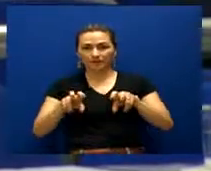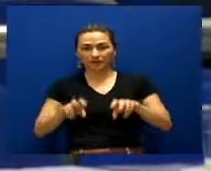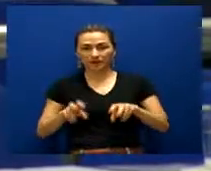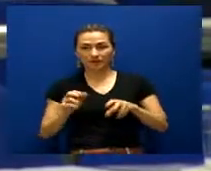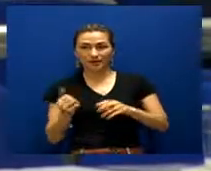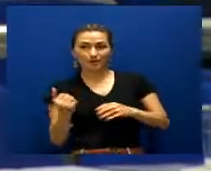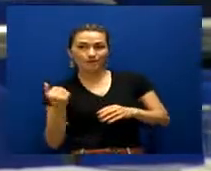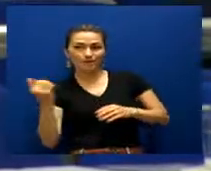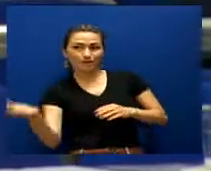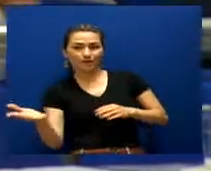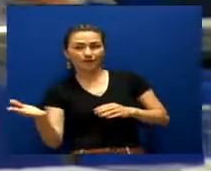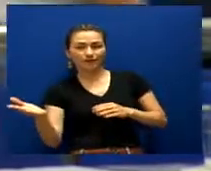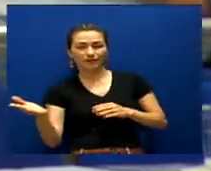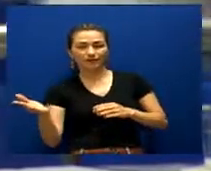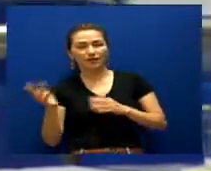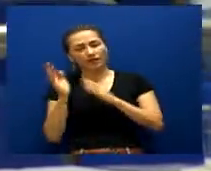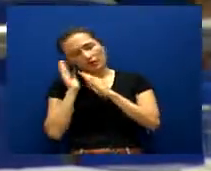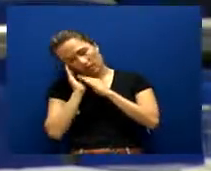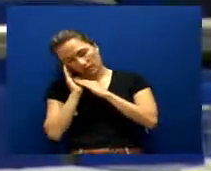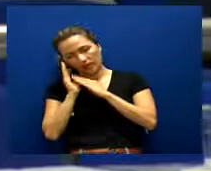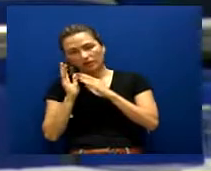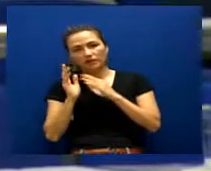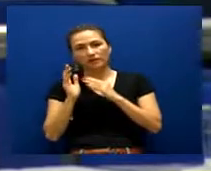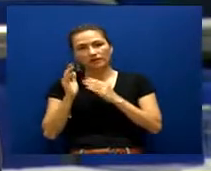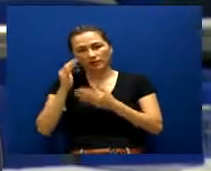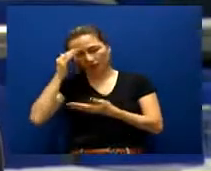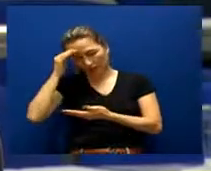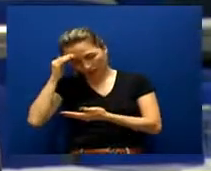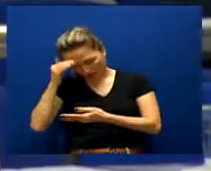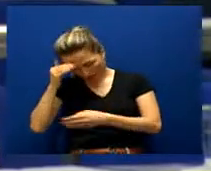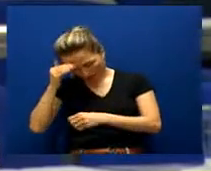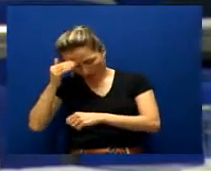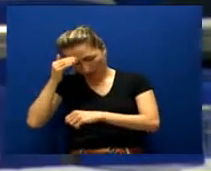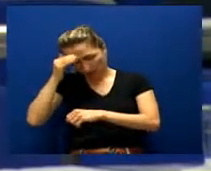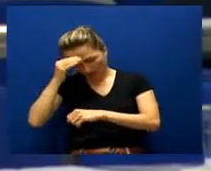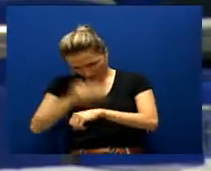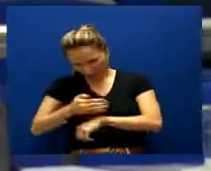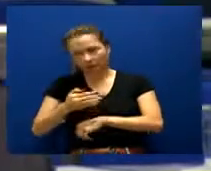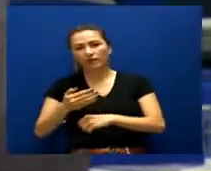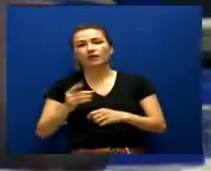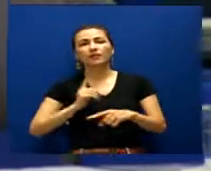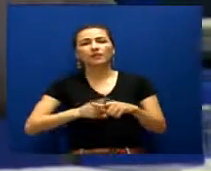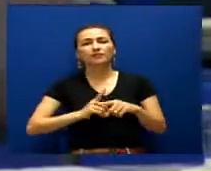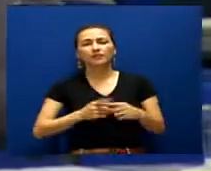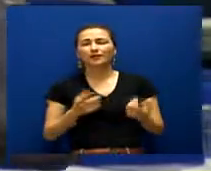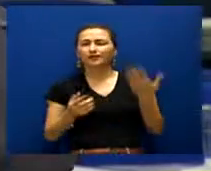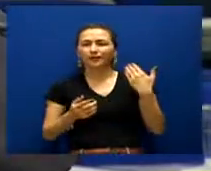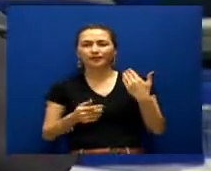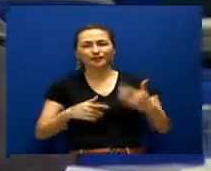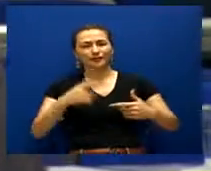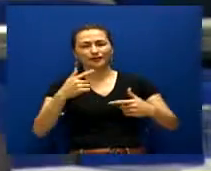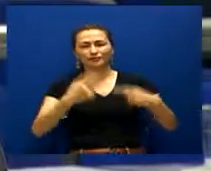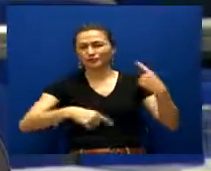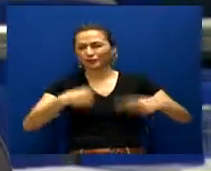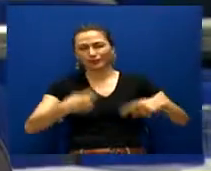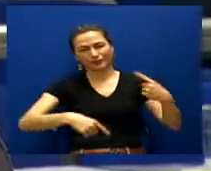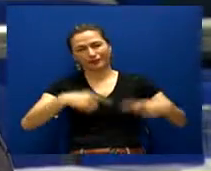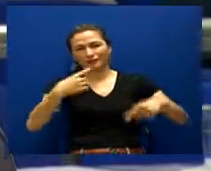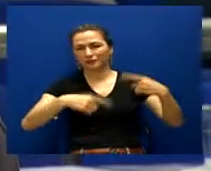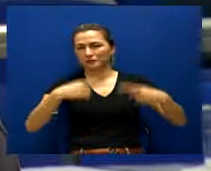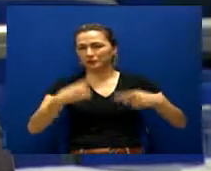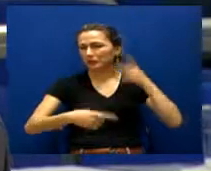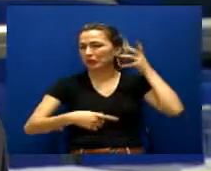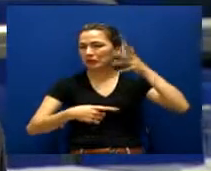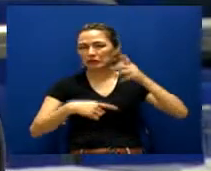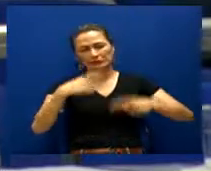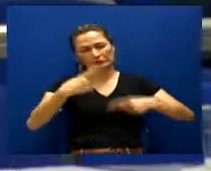até quase meia-noite. Naquela época, discussões muito fortes. Então, eu colocava debaixo do braço